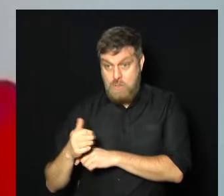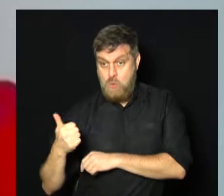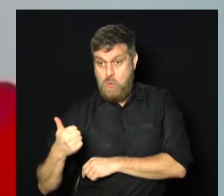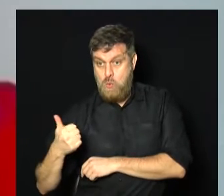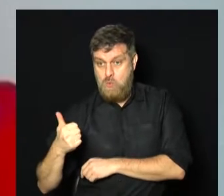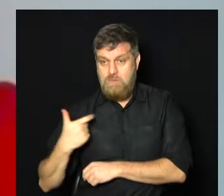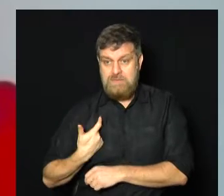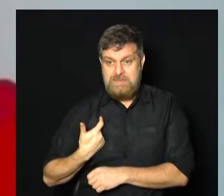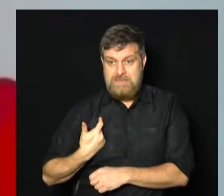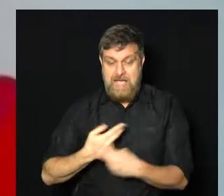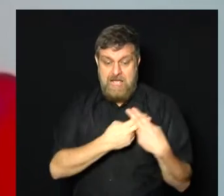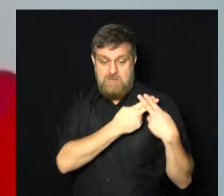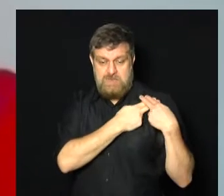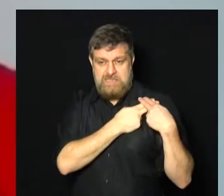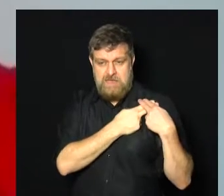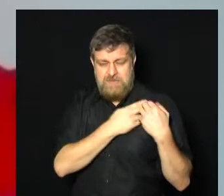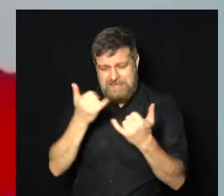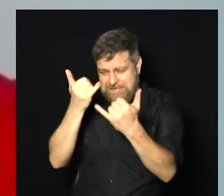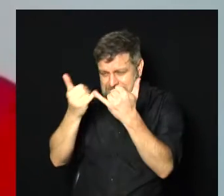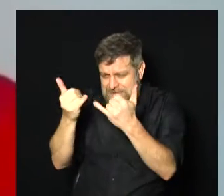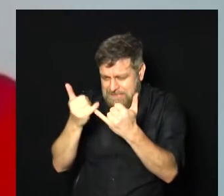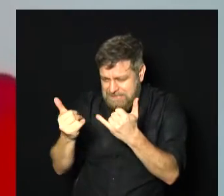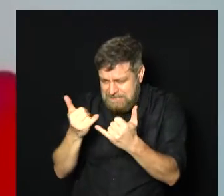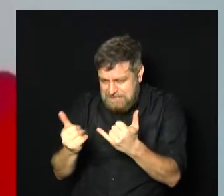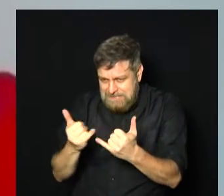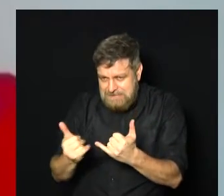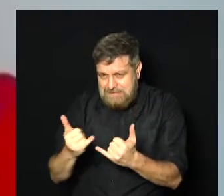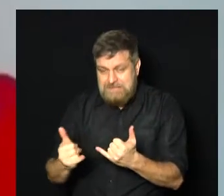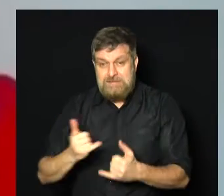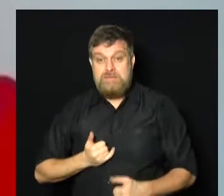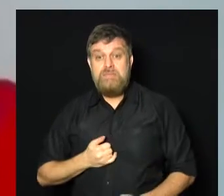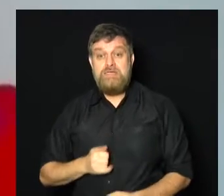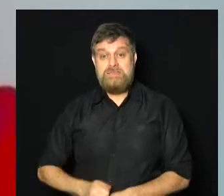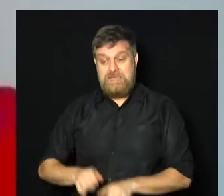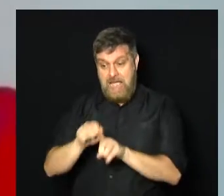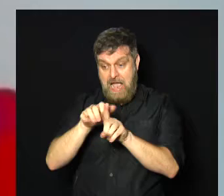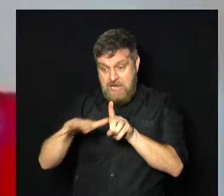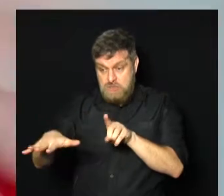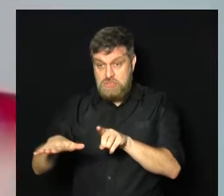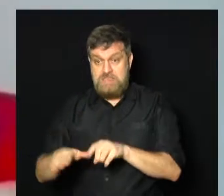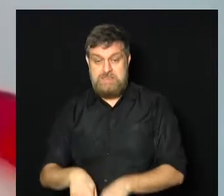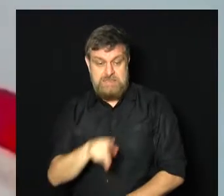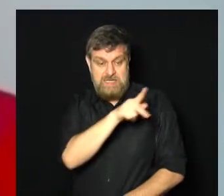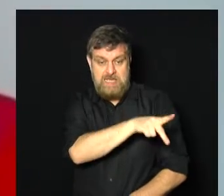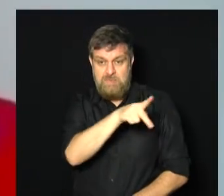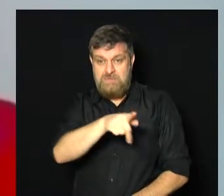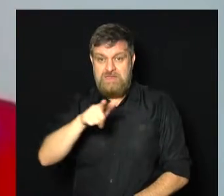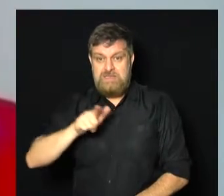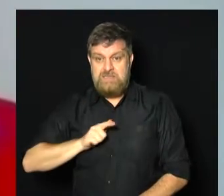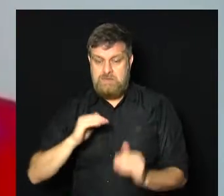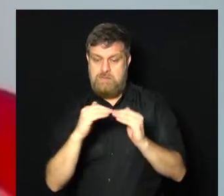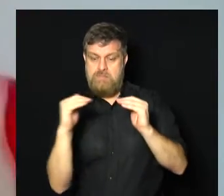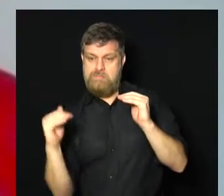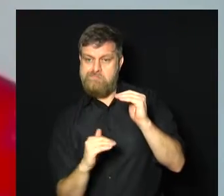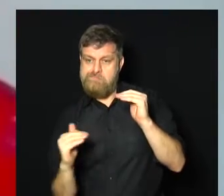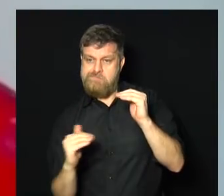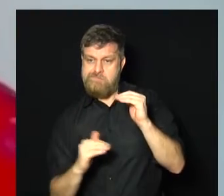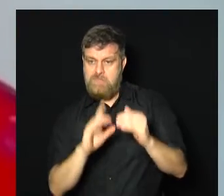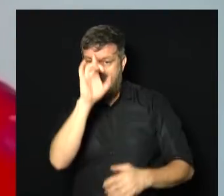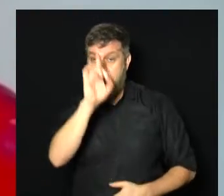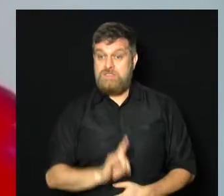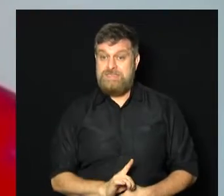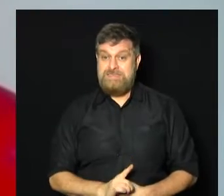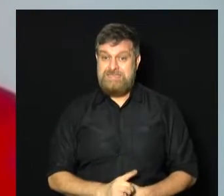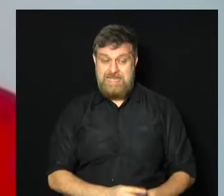são muito parecidas. Mas as agentes e as professoras, elas estão numa relação desigual de direitos. São